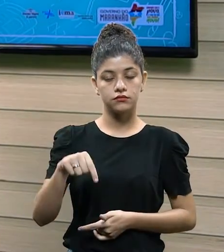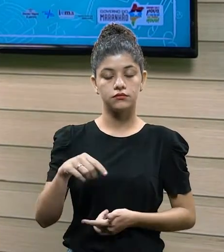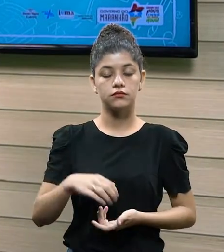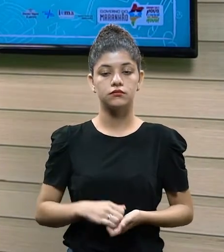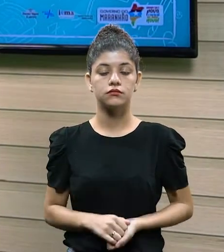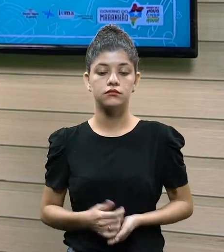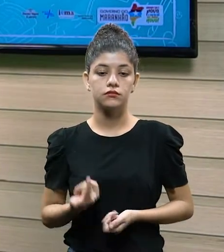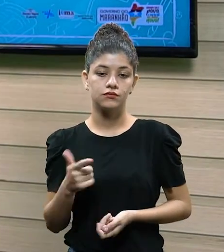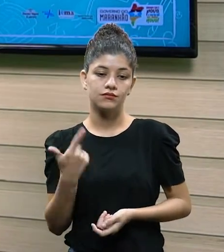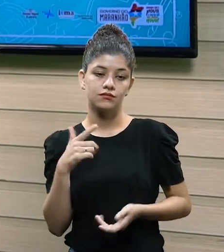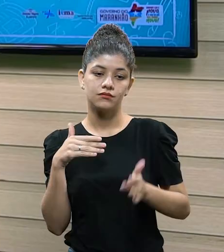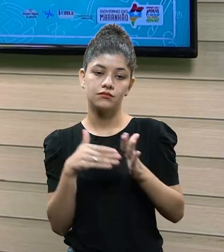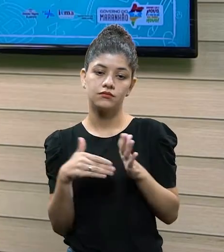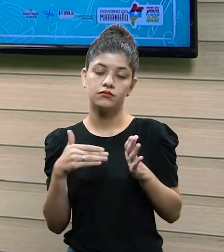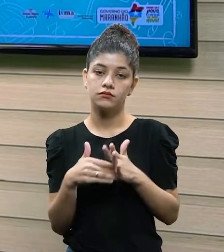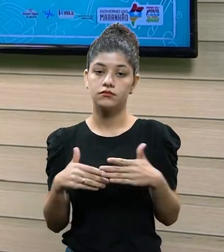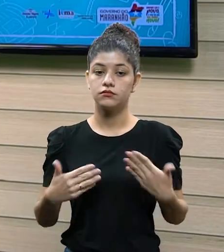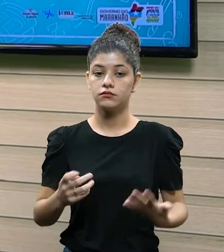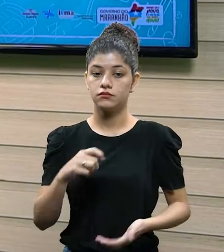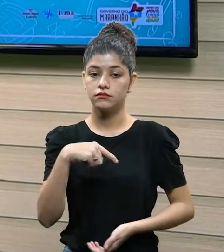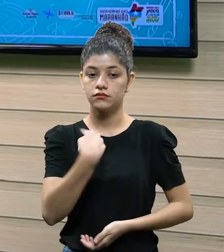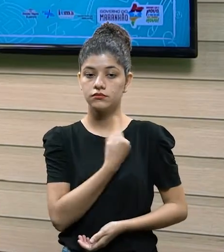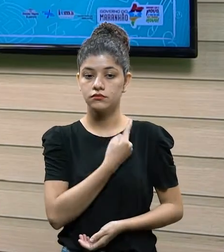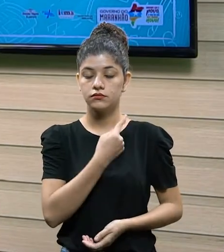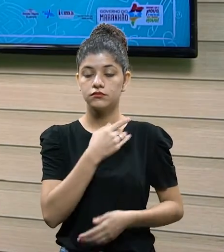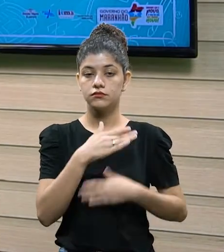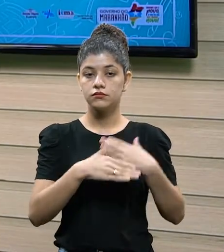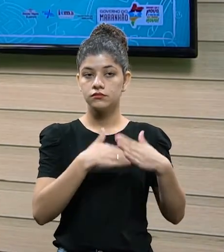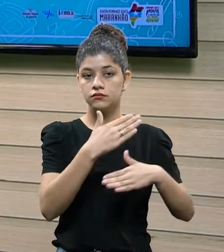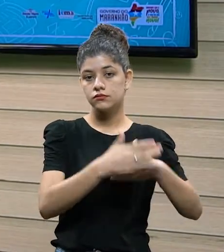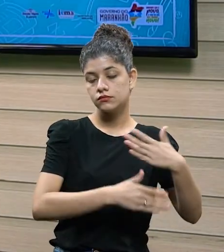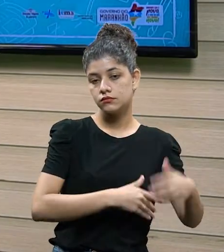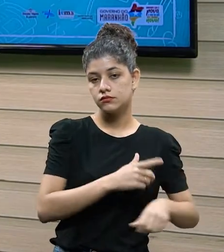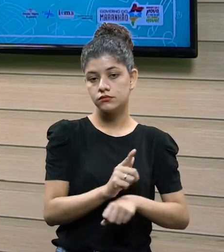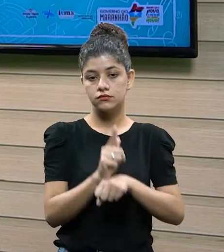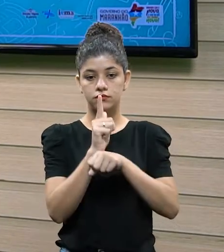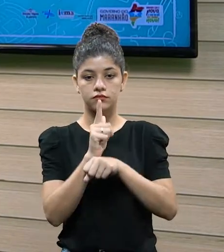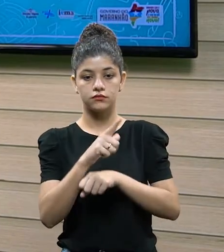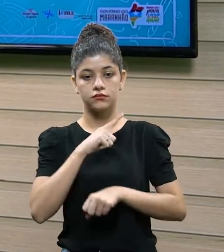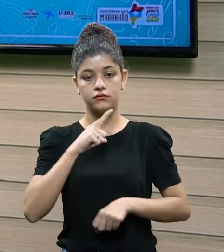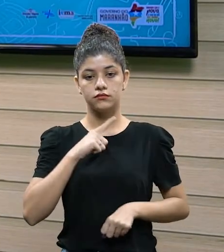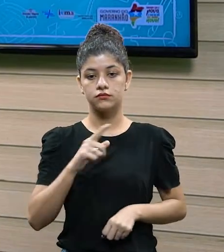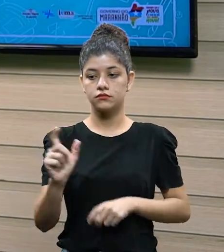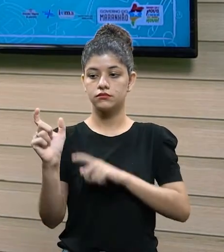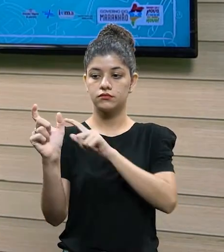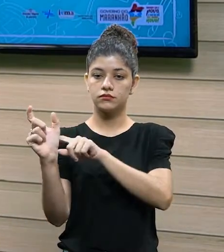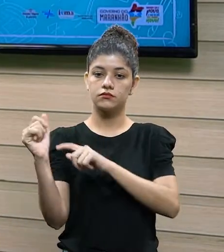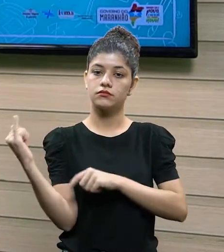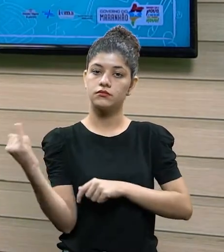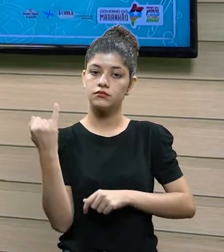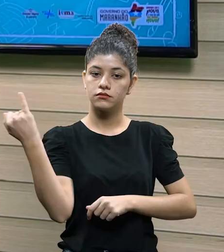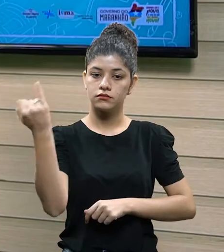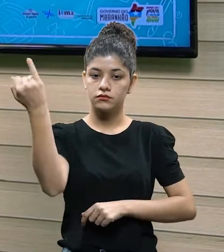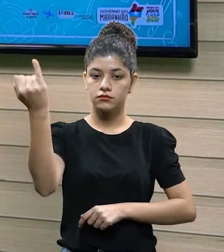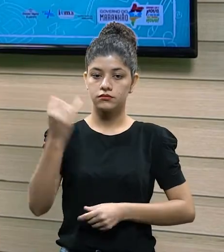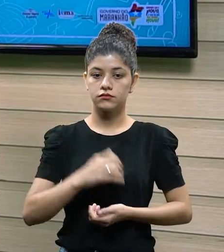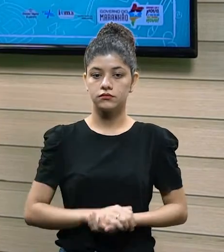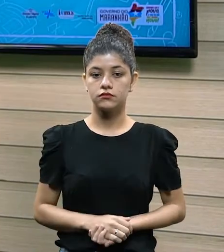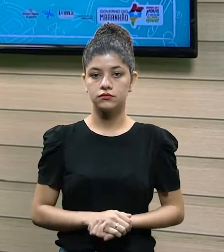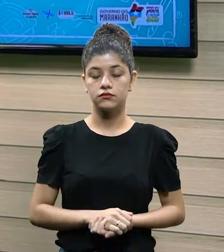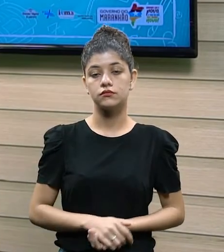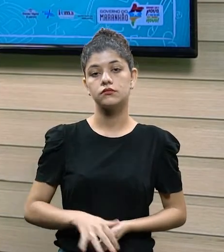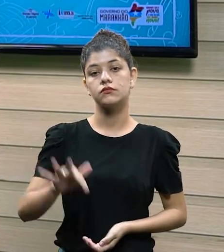deixar ruídos na comunicação. E aí nós que trabalhamos em processos gerenciais, existe um termozinho que ele é muito importante na administração,